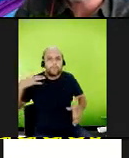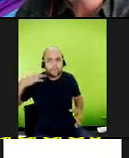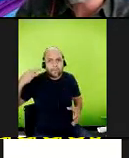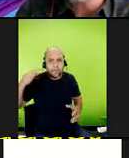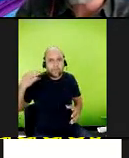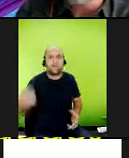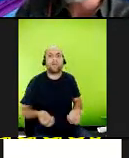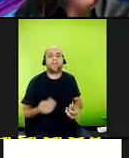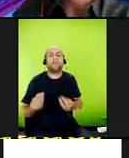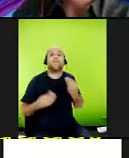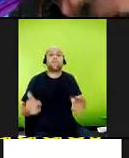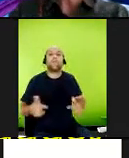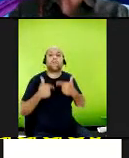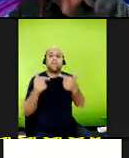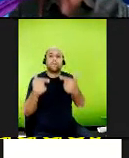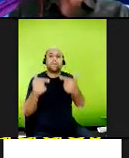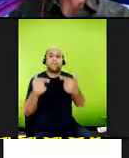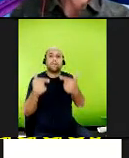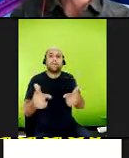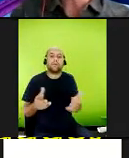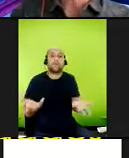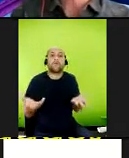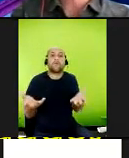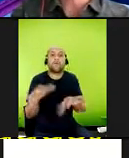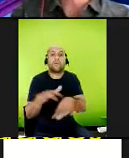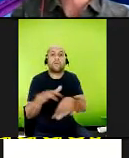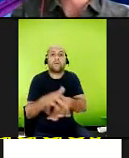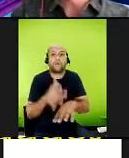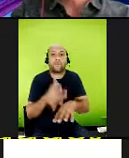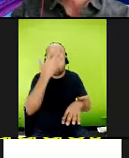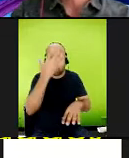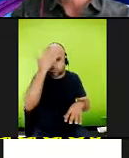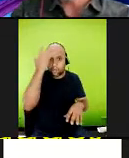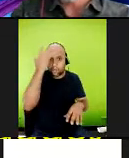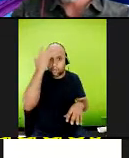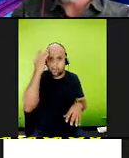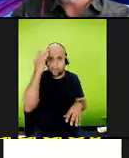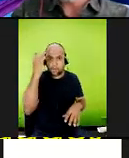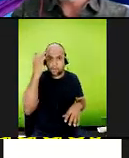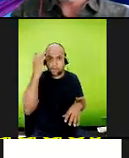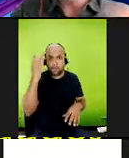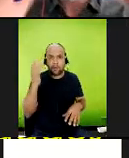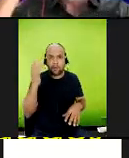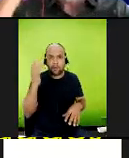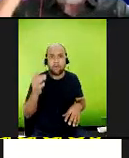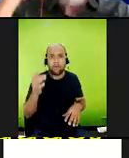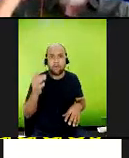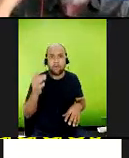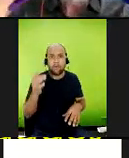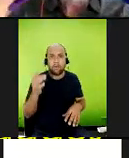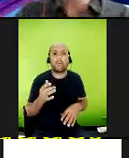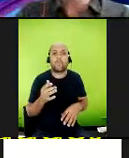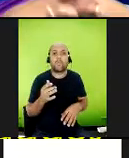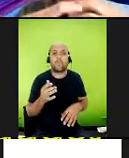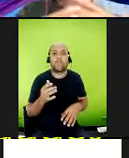afirmativas para incluir as pessoas e por que que tudo isso se compõe né para gente falar então é dos viessem é porque eu